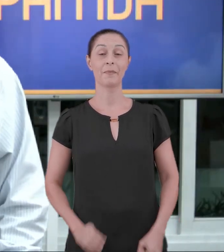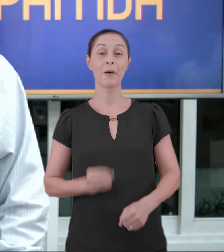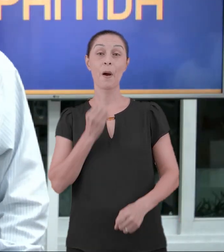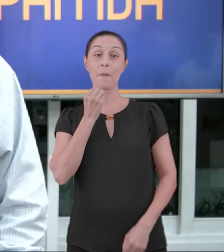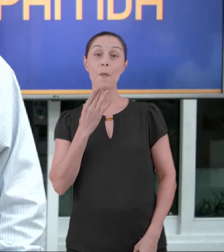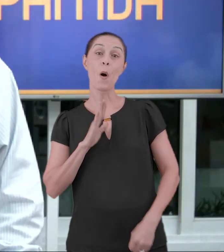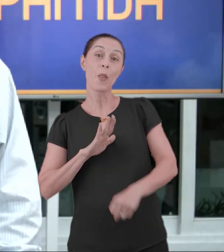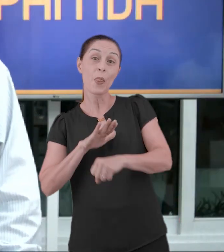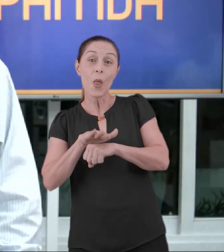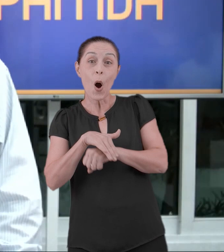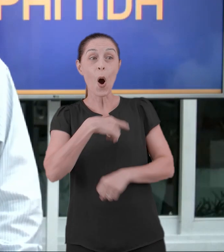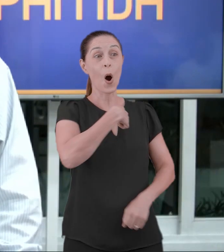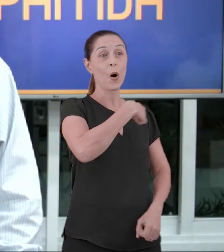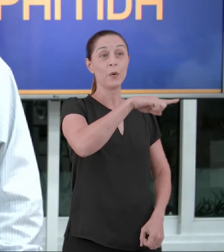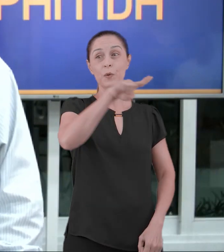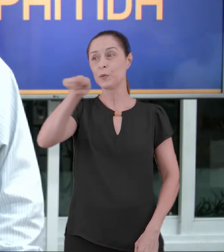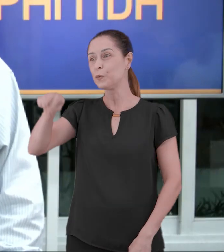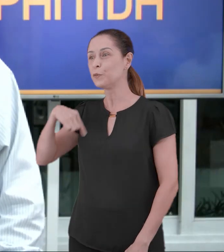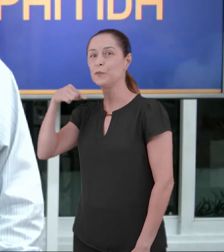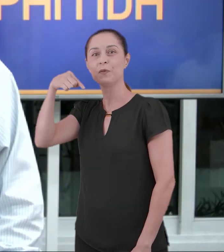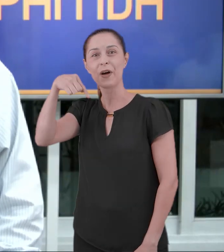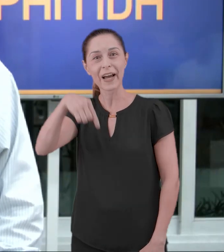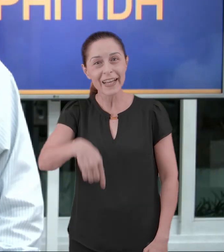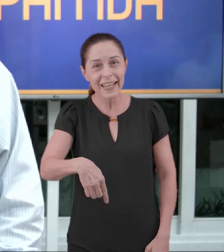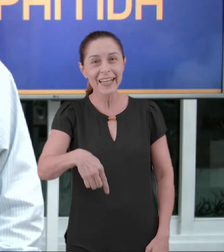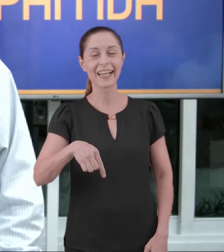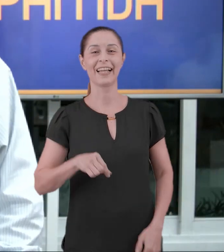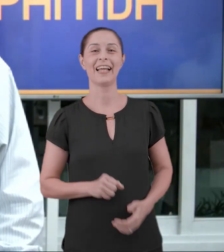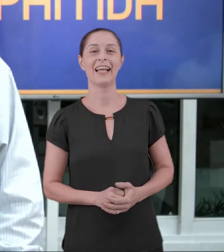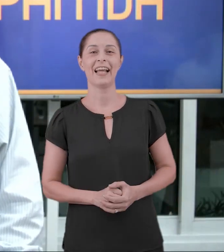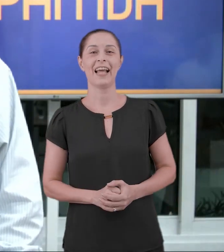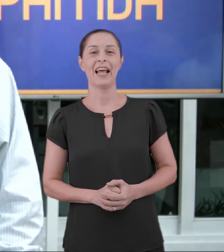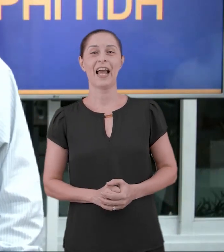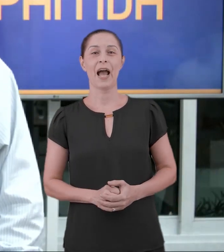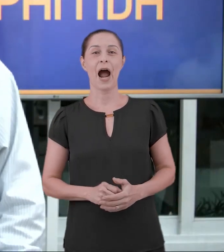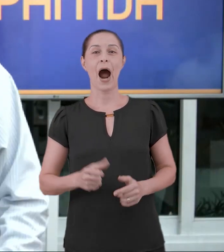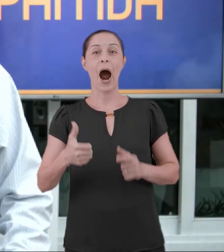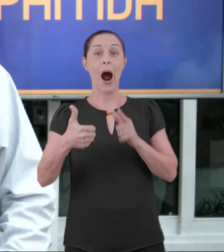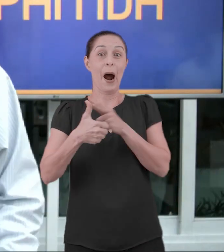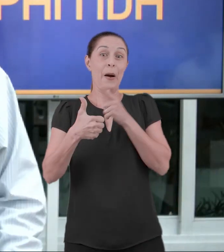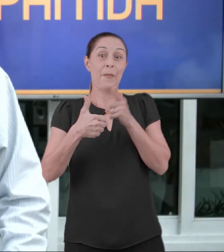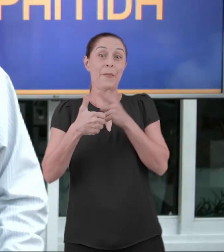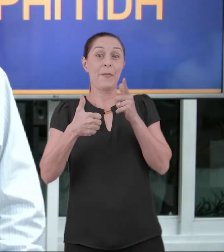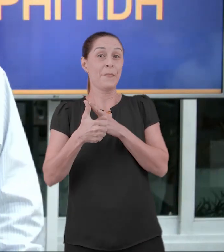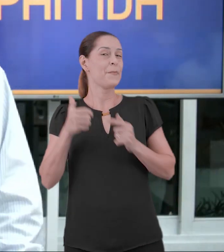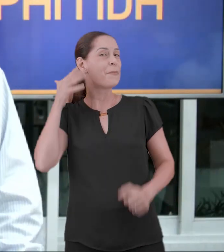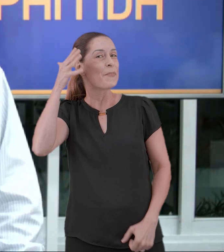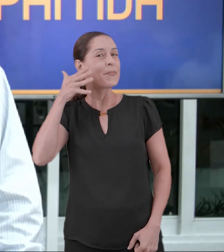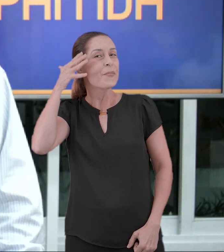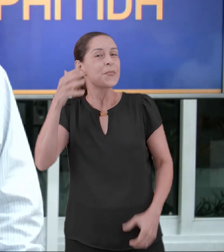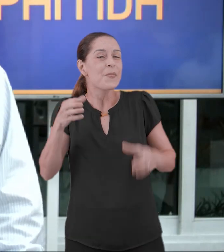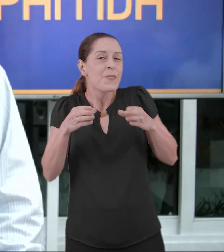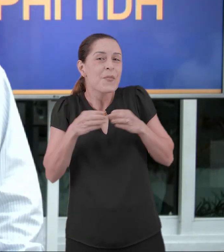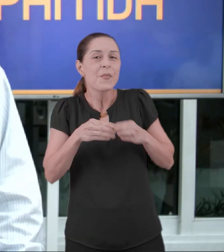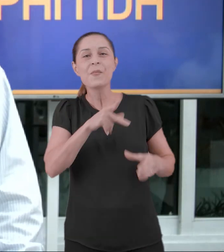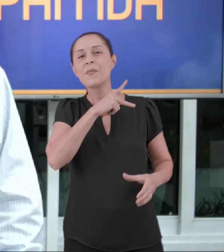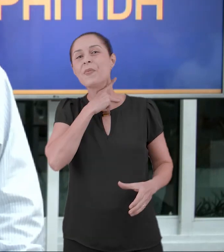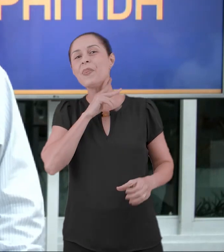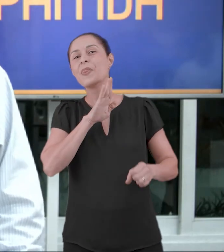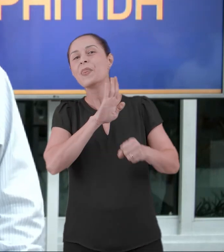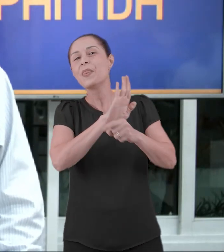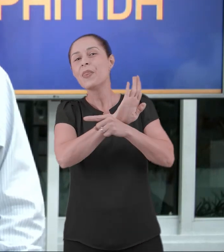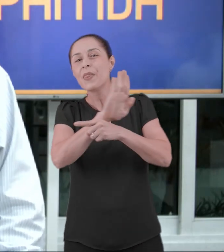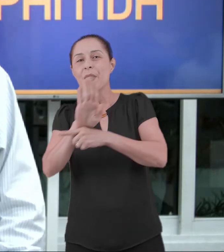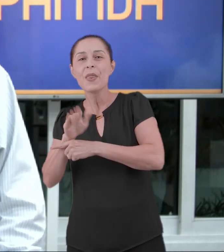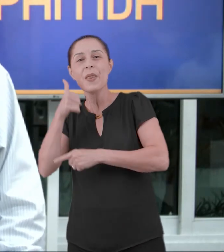Boa noite, nós estamos aqui para realizar a primeira conferência do Grupo Presbiteriano de Apoio a Mães